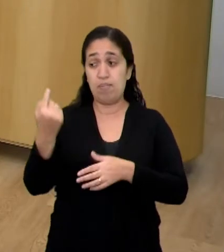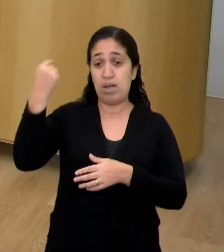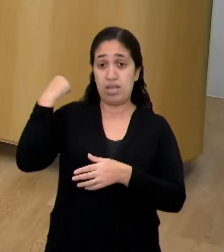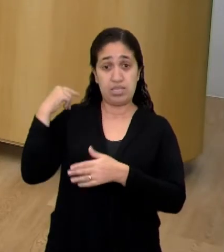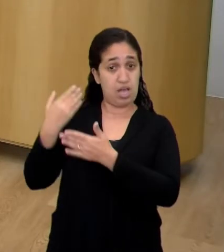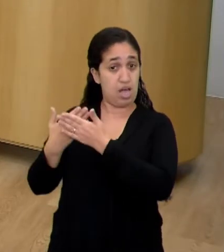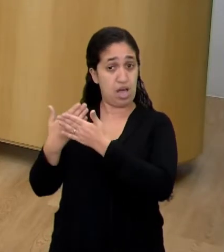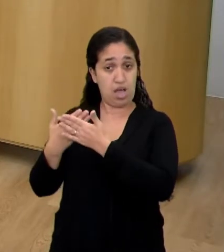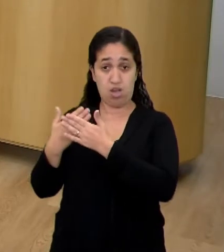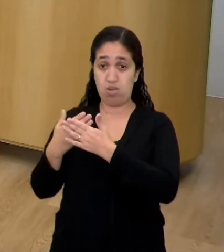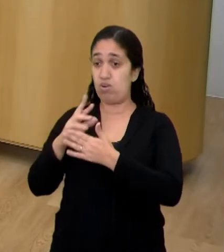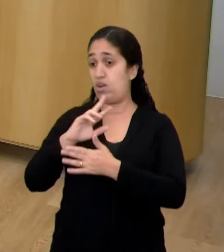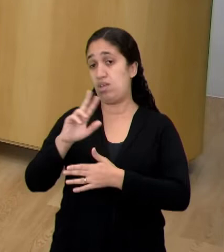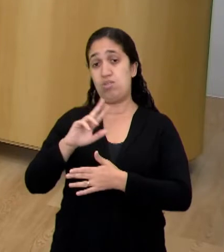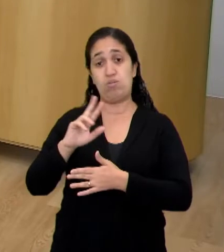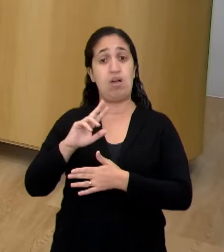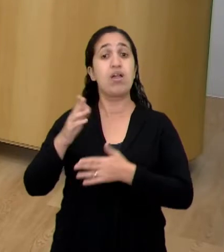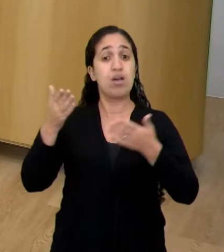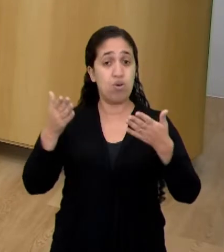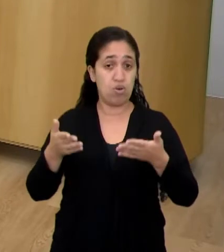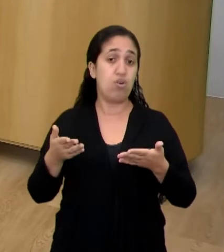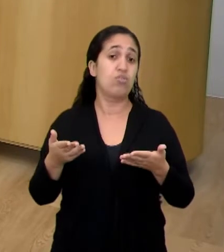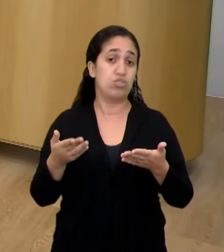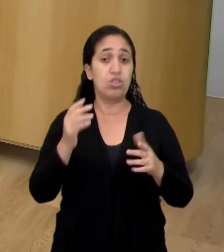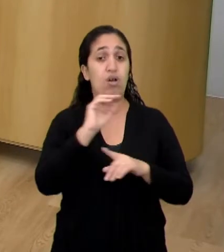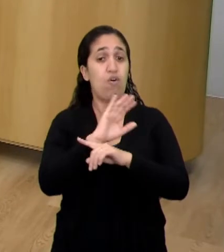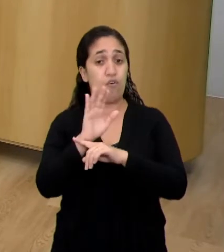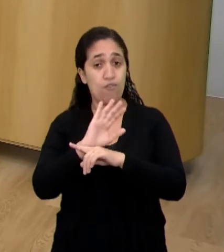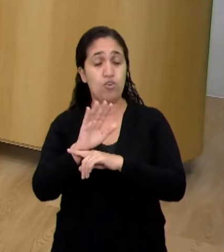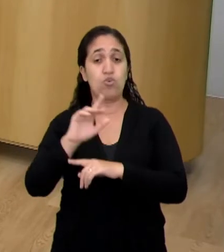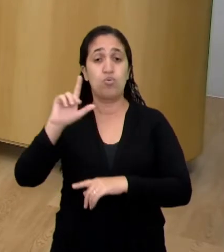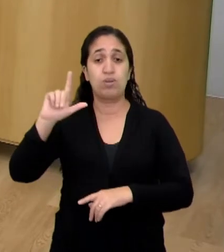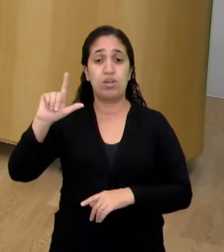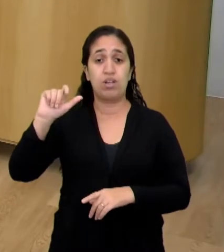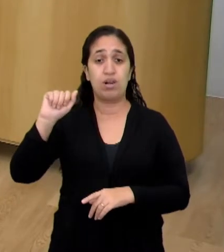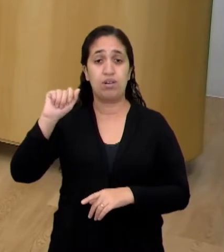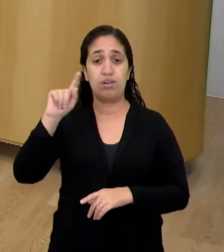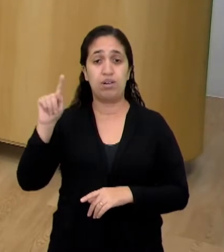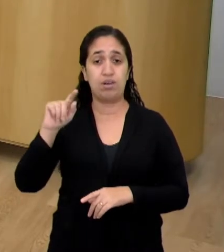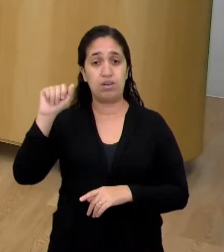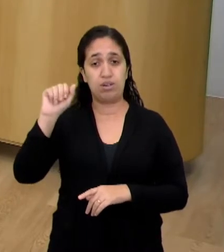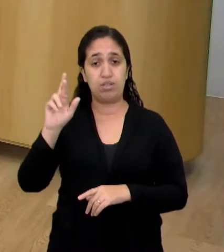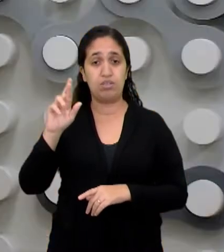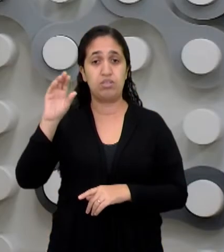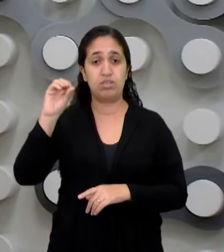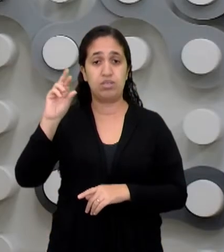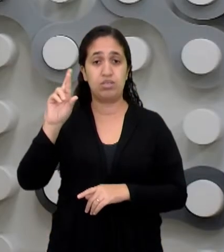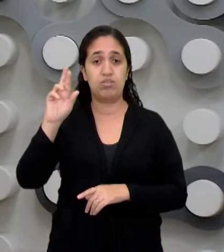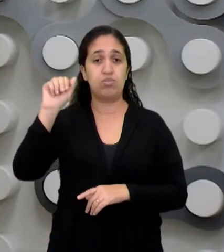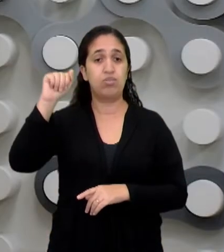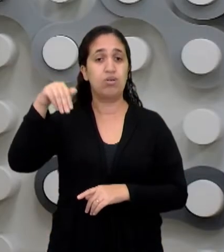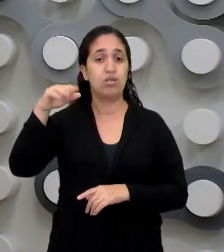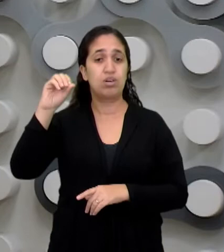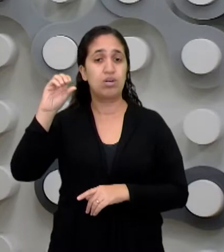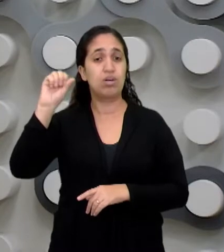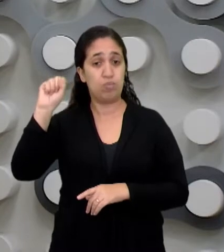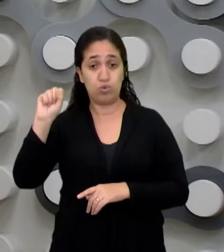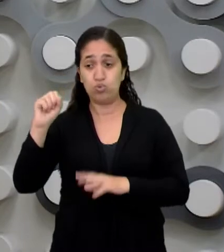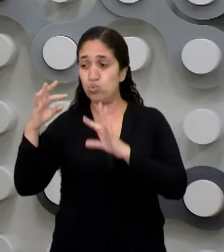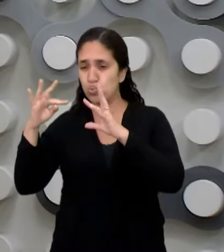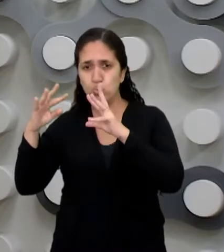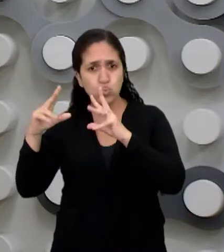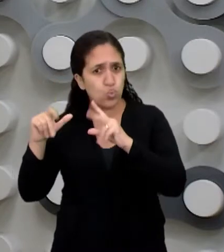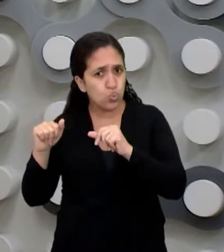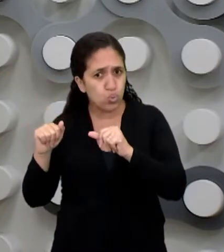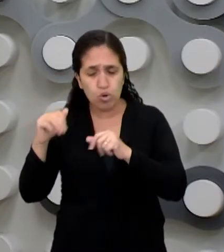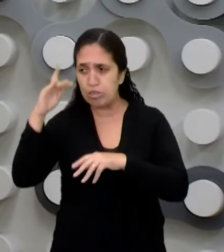não falávamos sobre isso. Hoje a gente fala sobre o filme do Lázaro Ramos, que toda a direção, toda a produção é tudo de pessoas